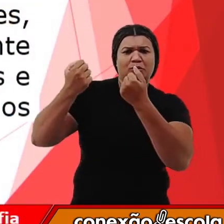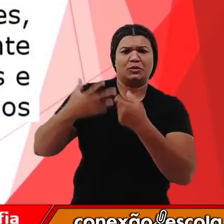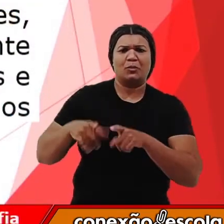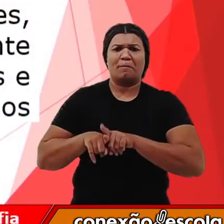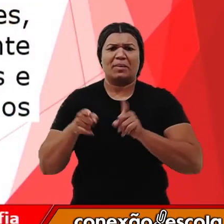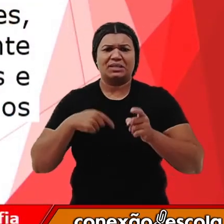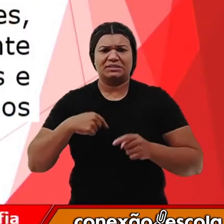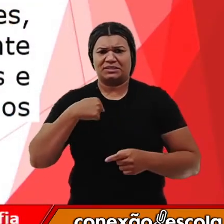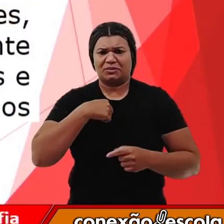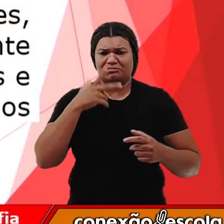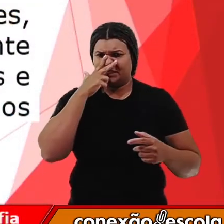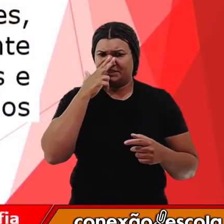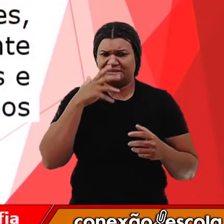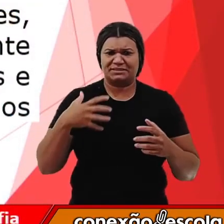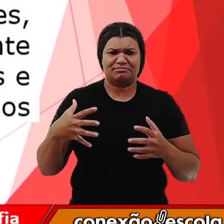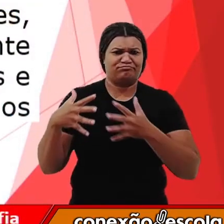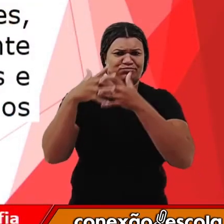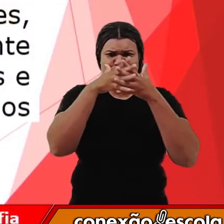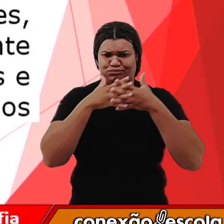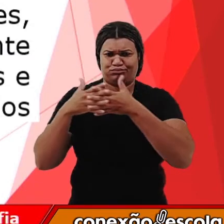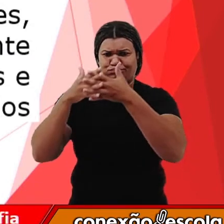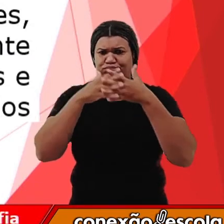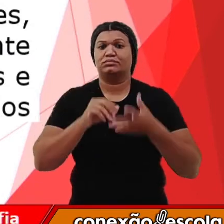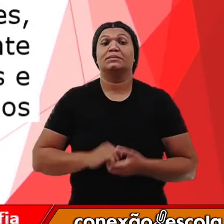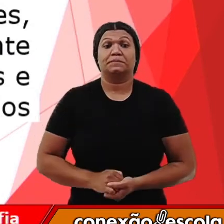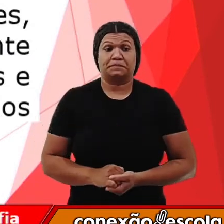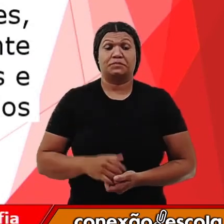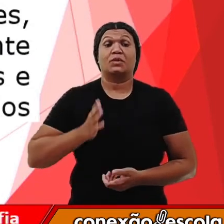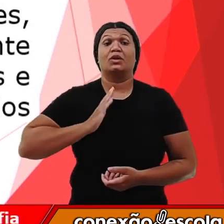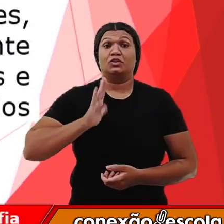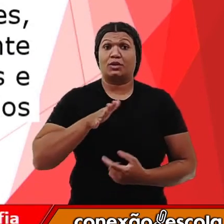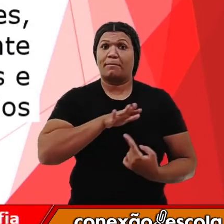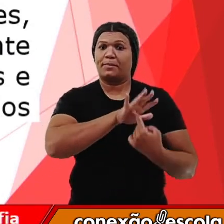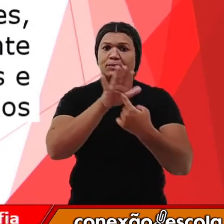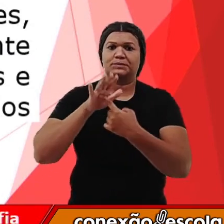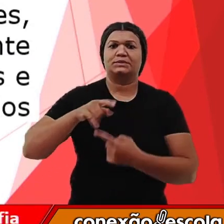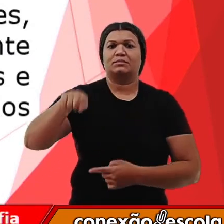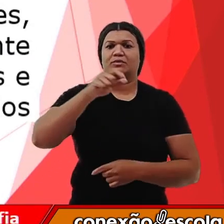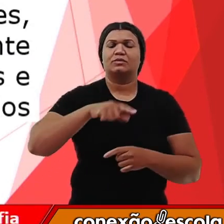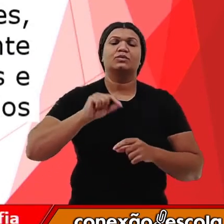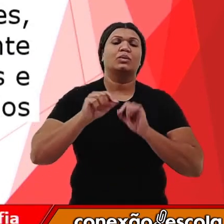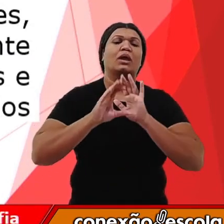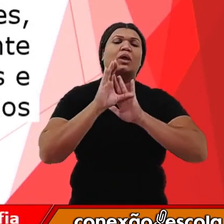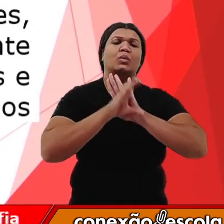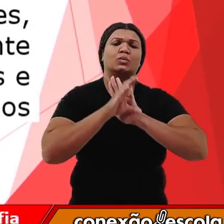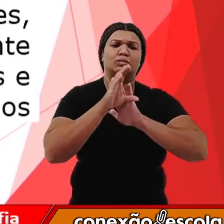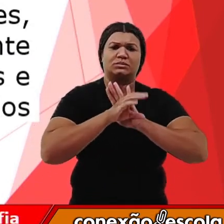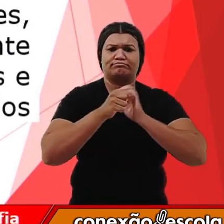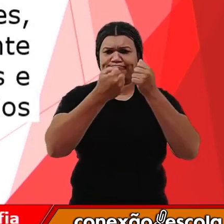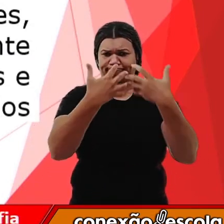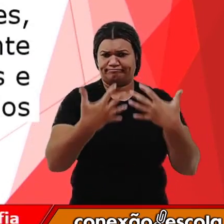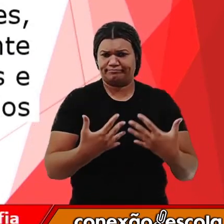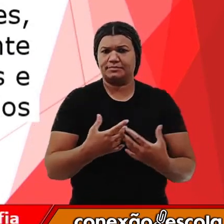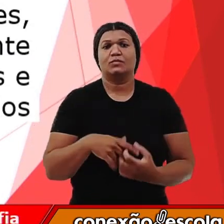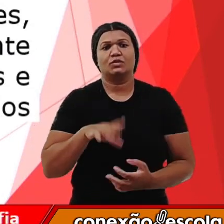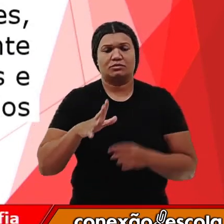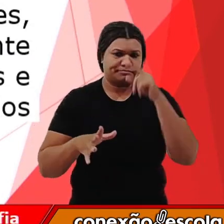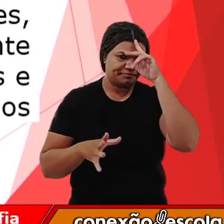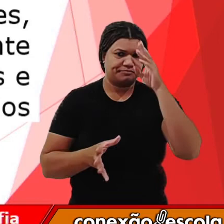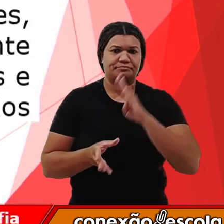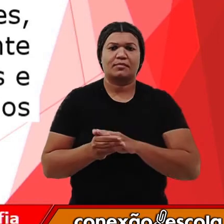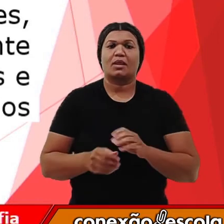com a questão dos curdos. Após apresentar esses conceitos para vocês, nós já podemos entender um pouquinho melhor a